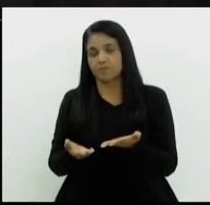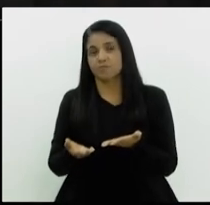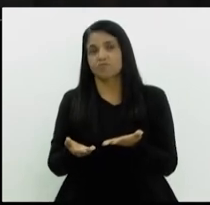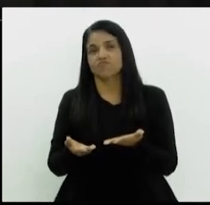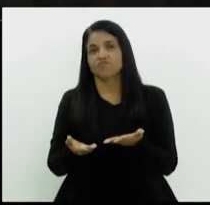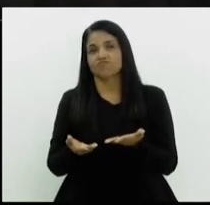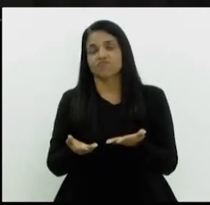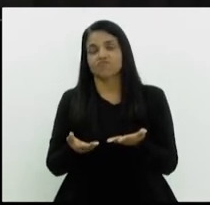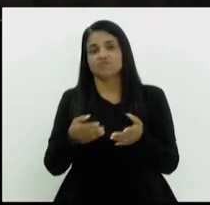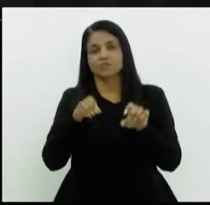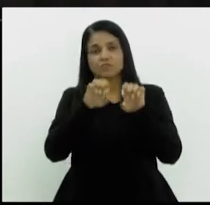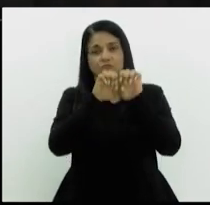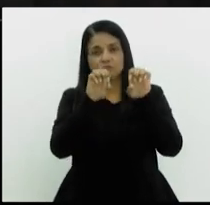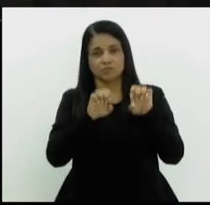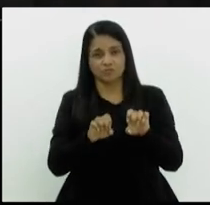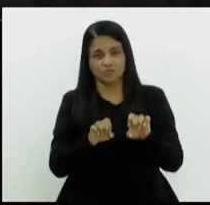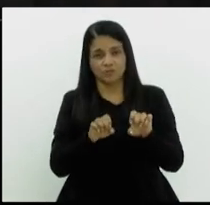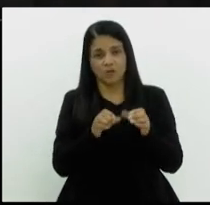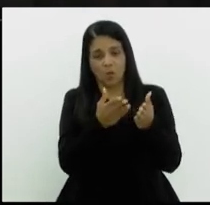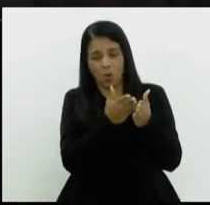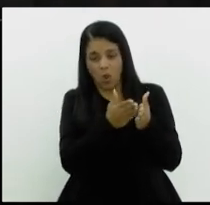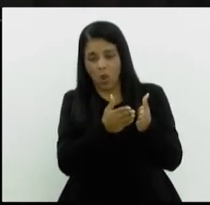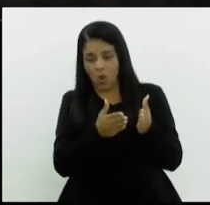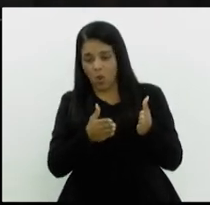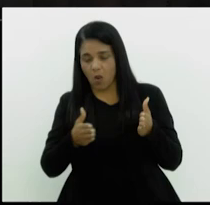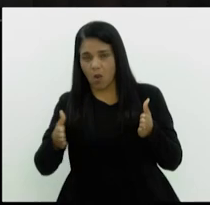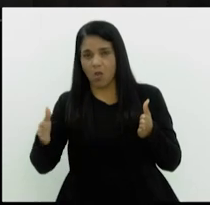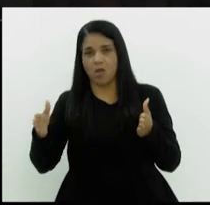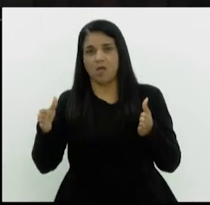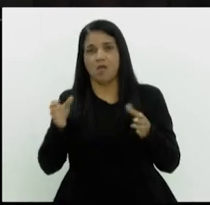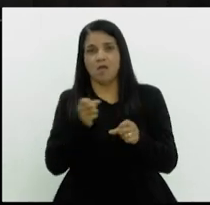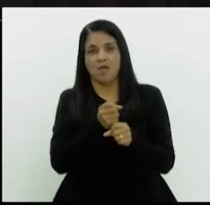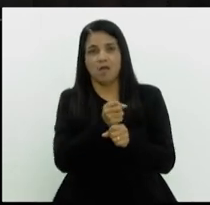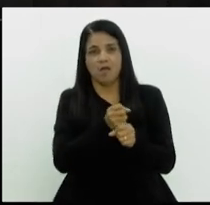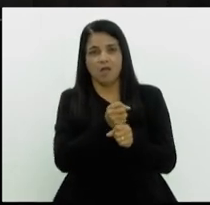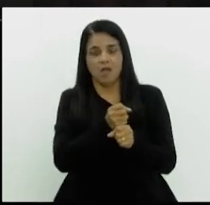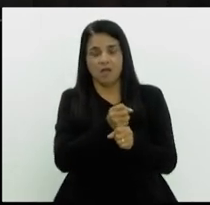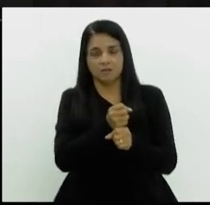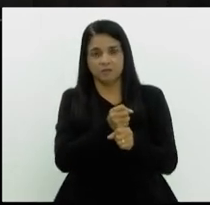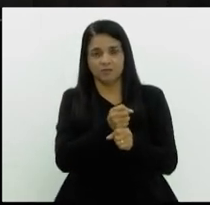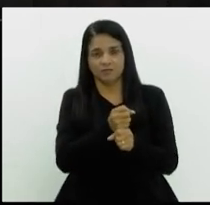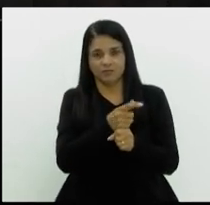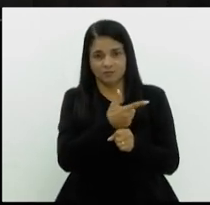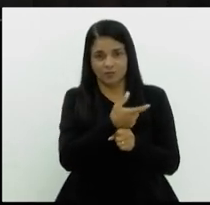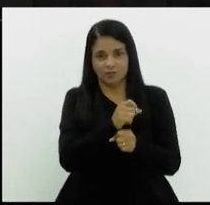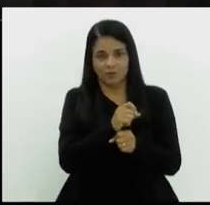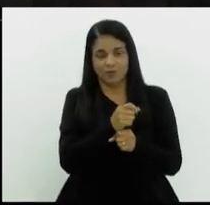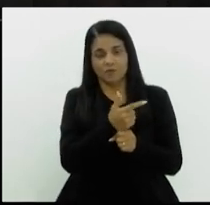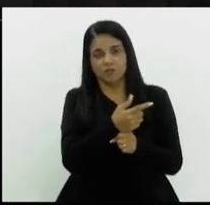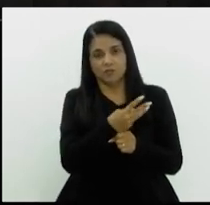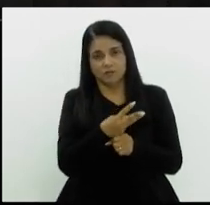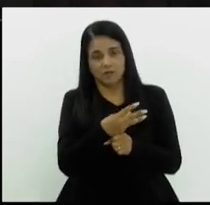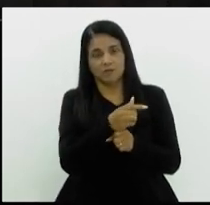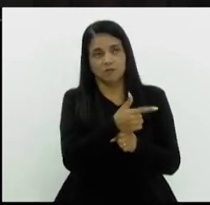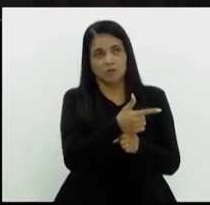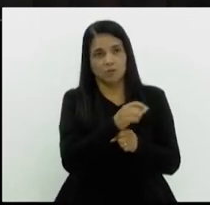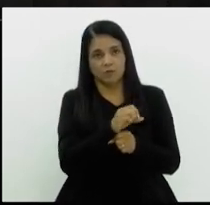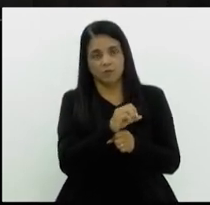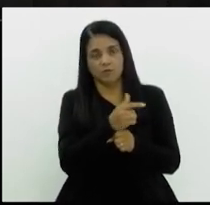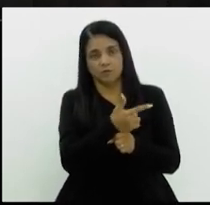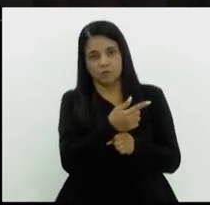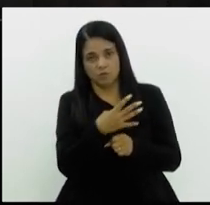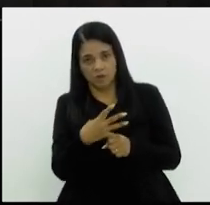estruturalmente, ao longo de todos os anos que estão ocorrendo, algo como